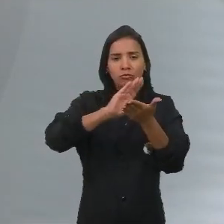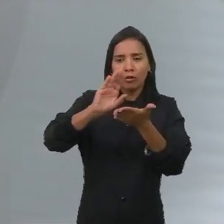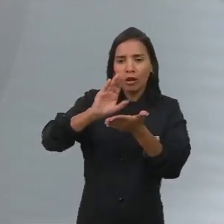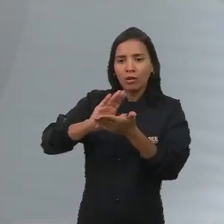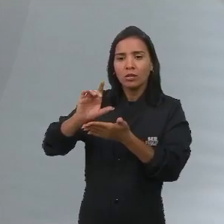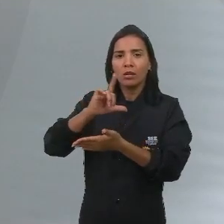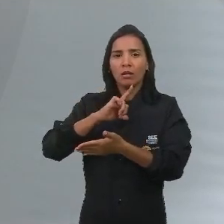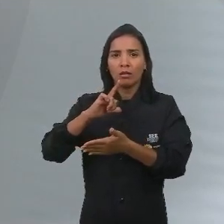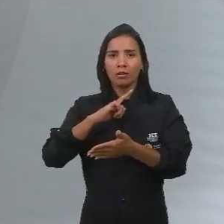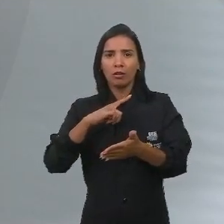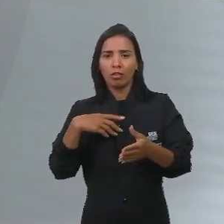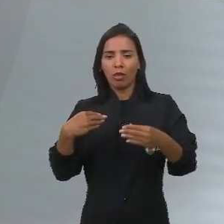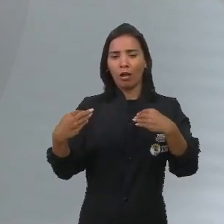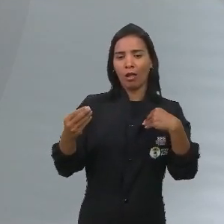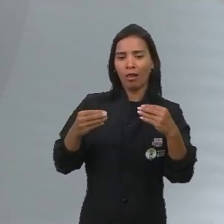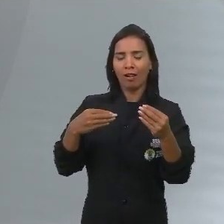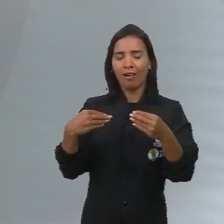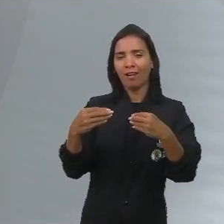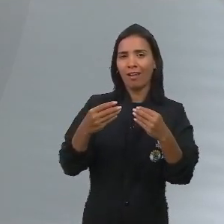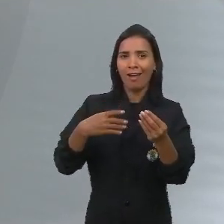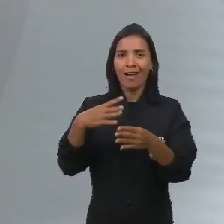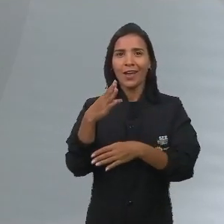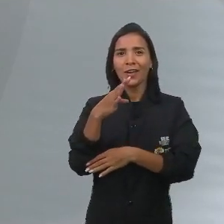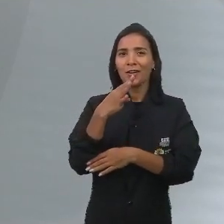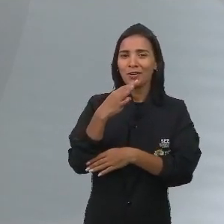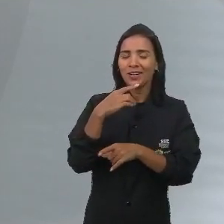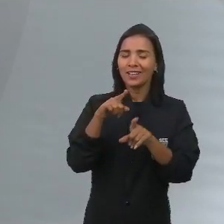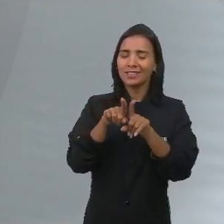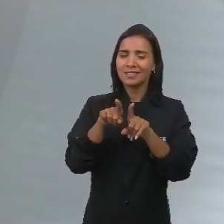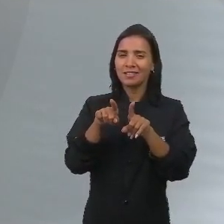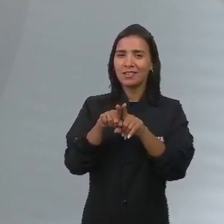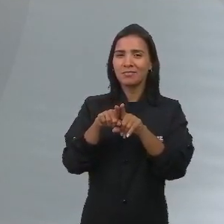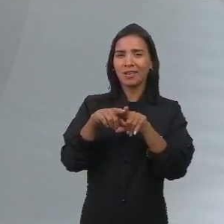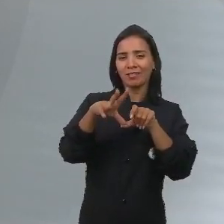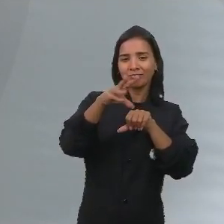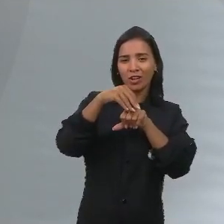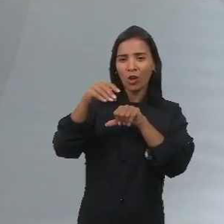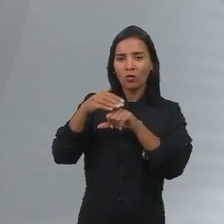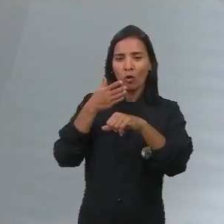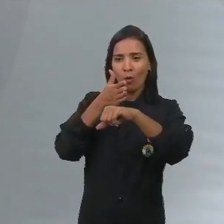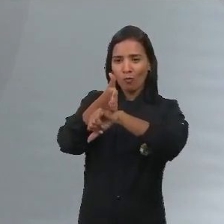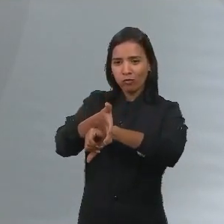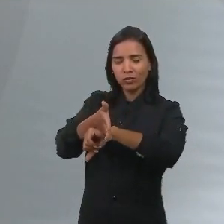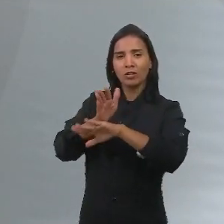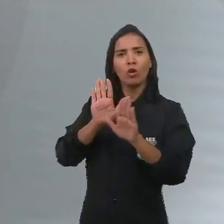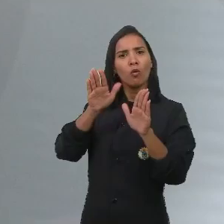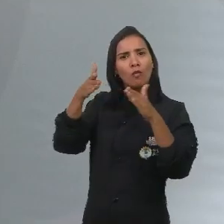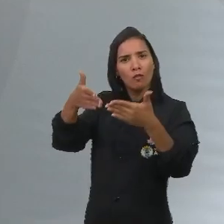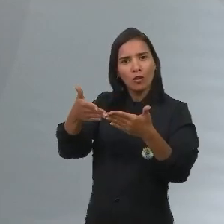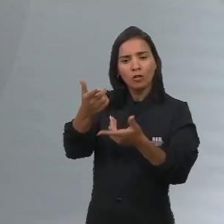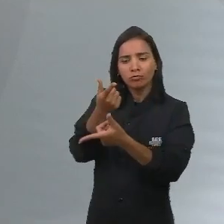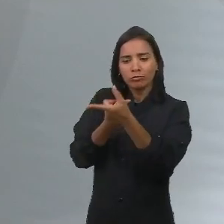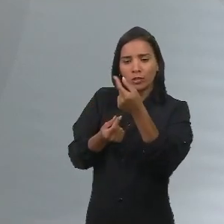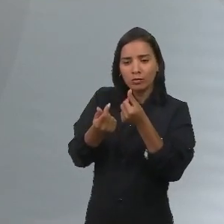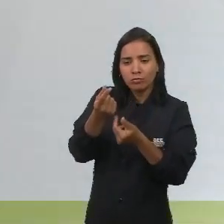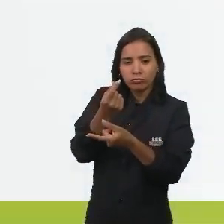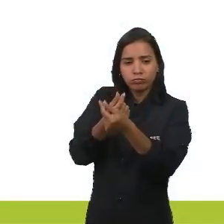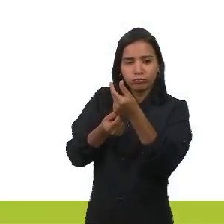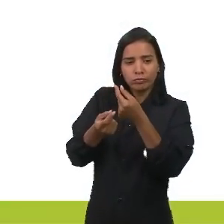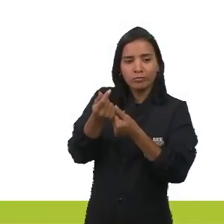malemolência de quem tem ali o conhecimento e domínio um domínio direcionado para isso mesmo que já está aqui